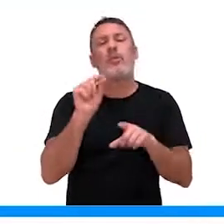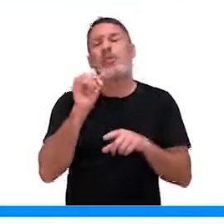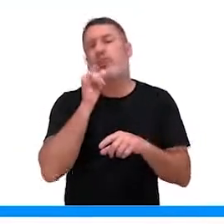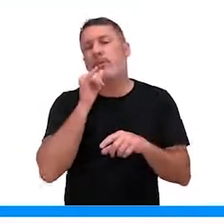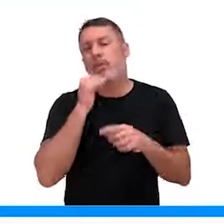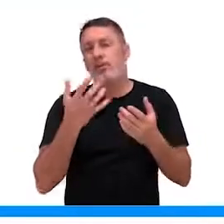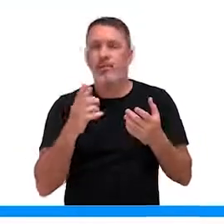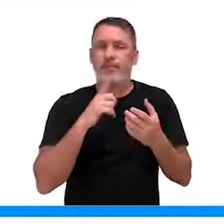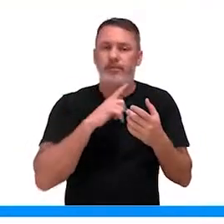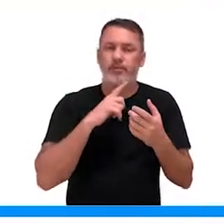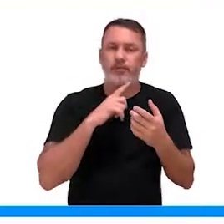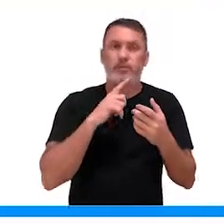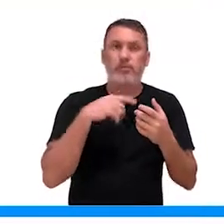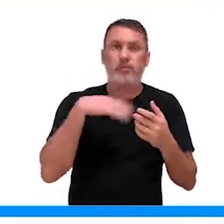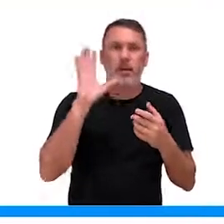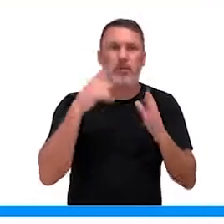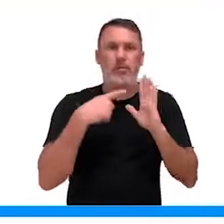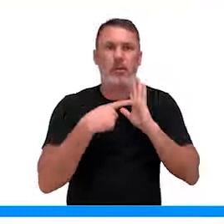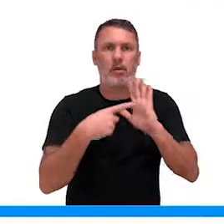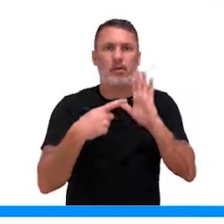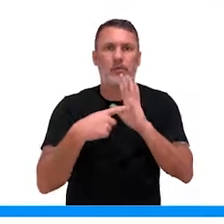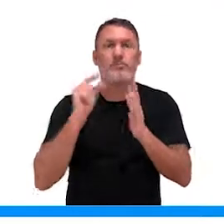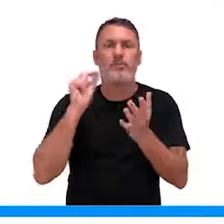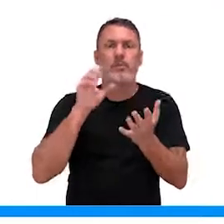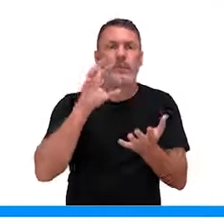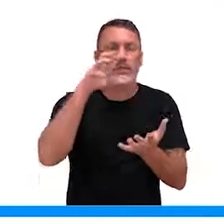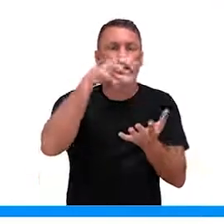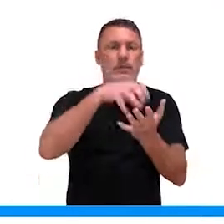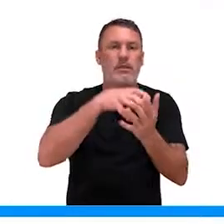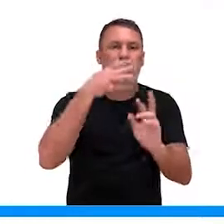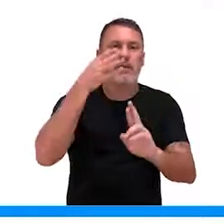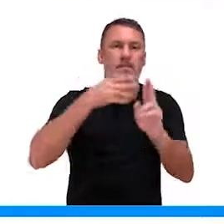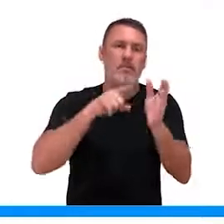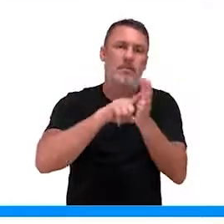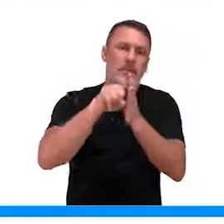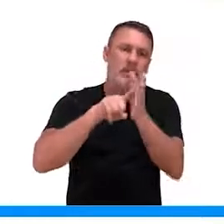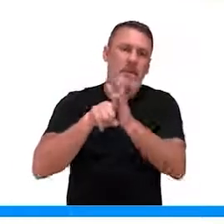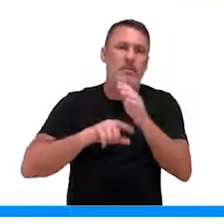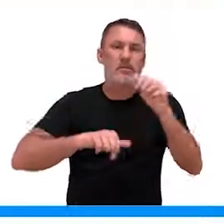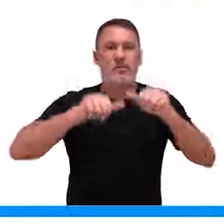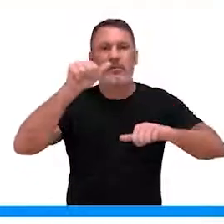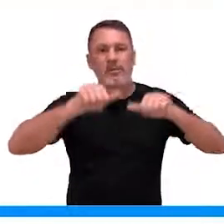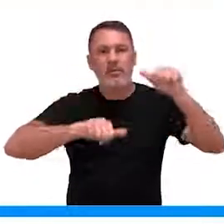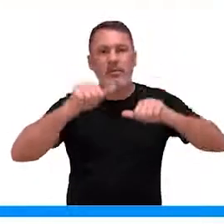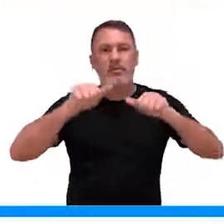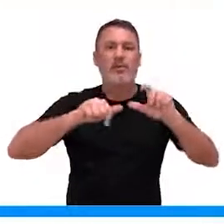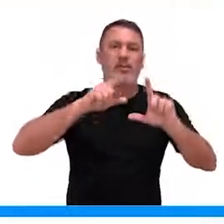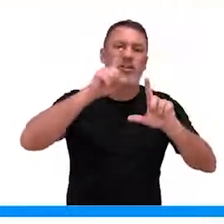número expressivo de centros de referências, de pesquisa, de análise estatísticas,